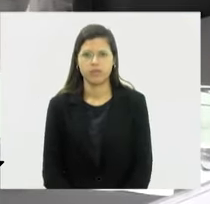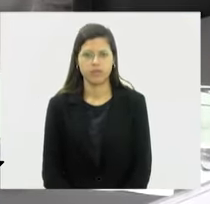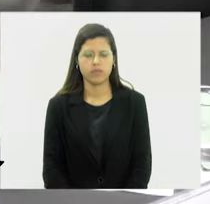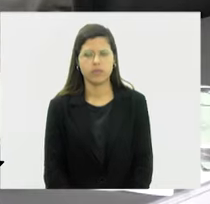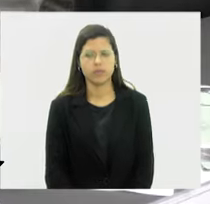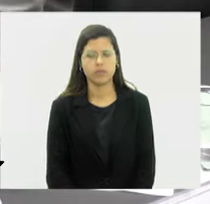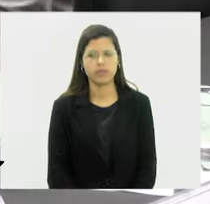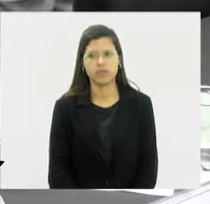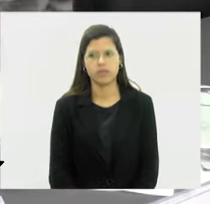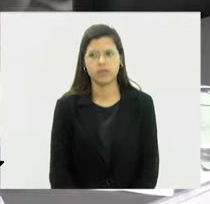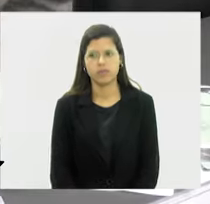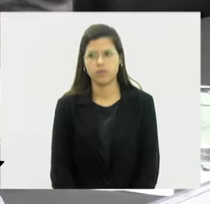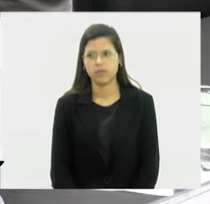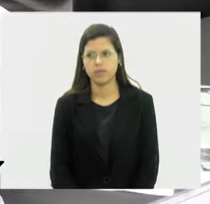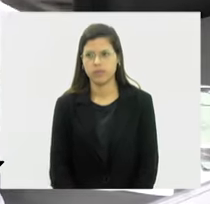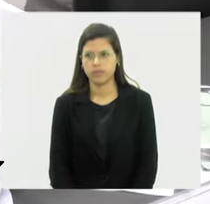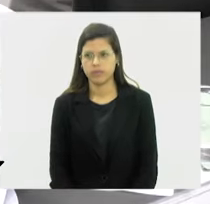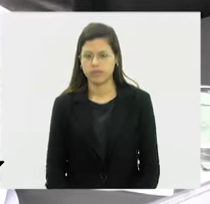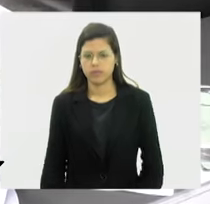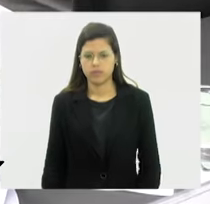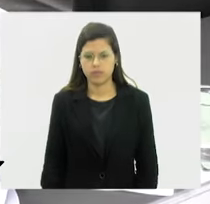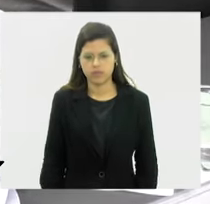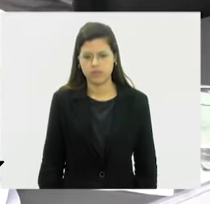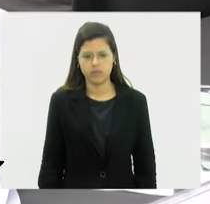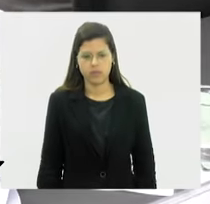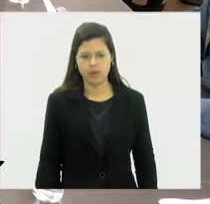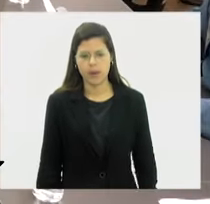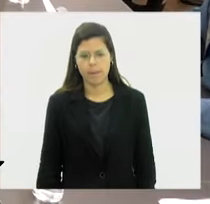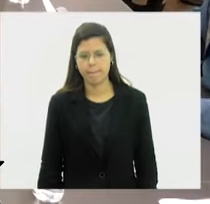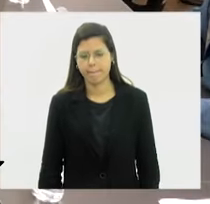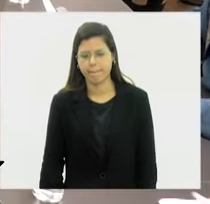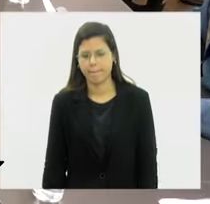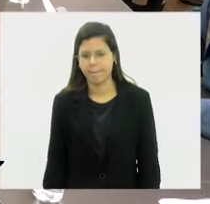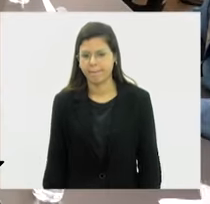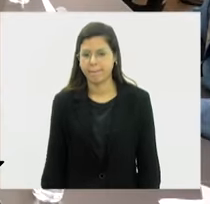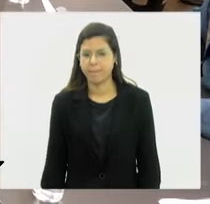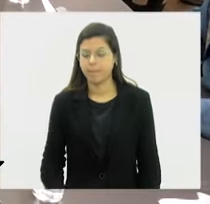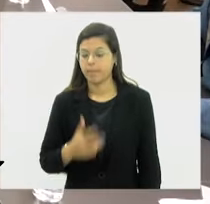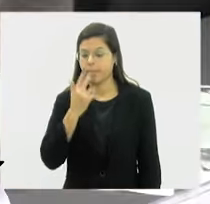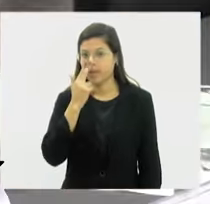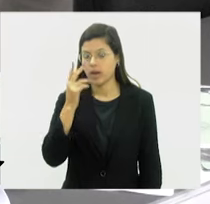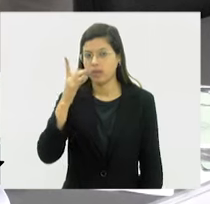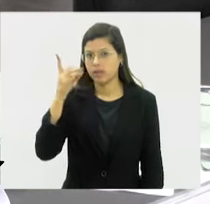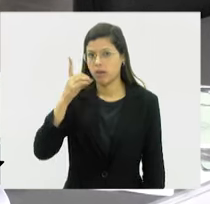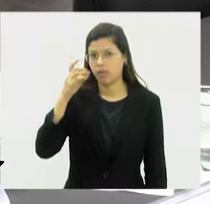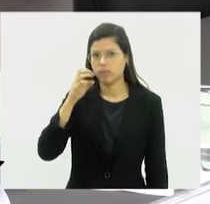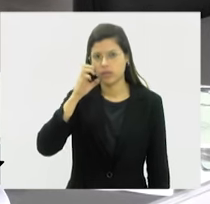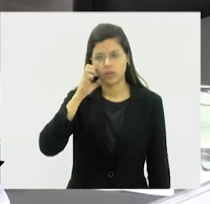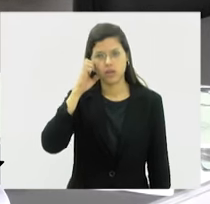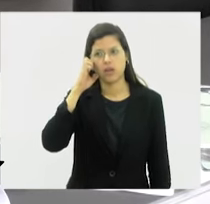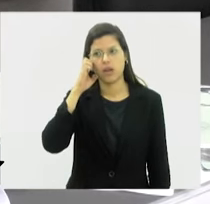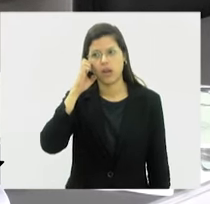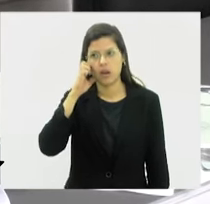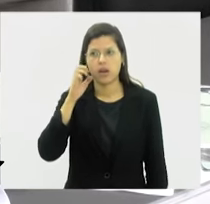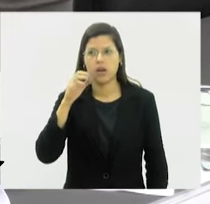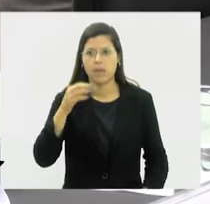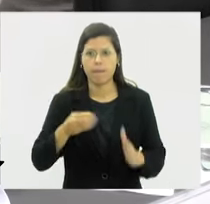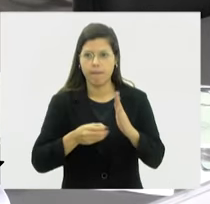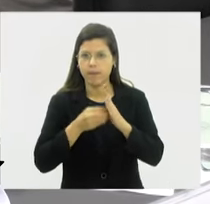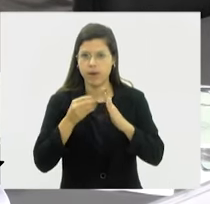Você não está aqui, a sustentação do parecer pela inconstitucionalidade. Na verdade, me parece, deputada Érica, o parecer muito mais pela